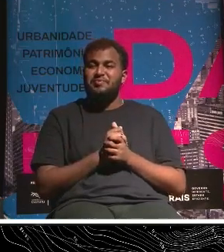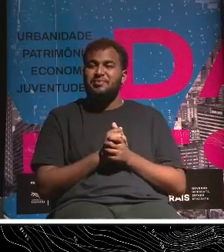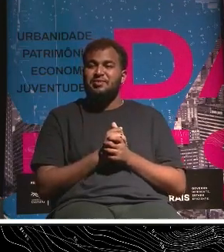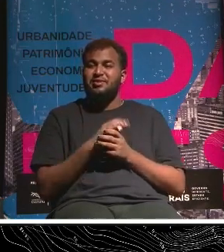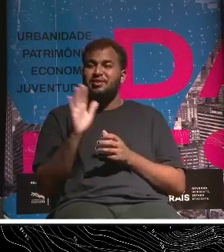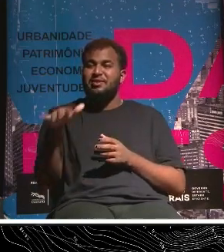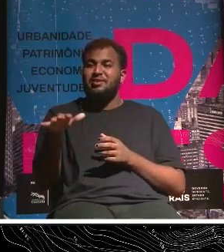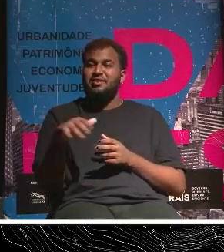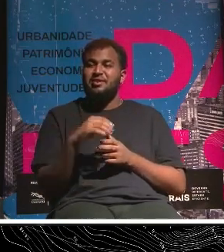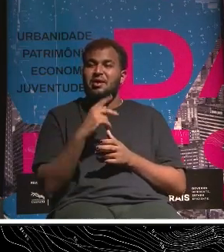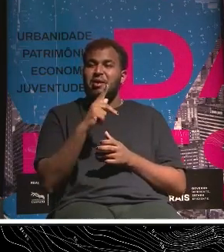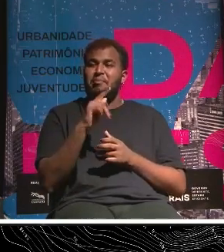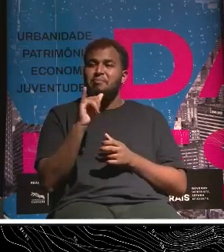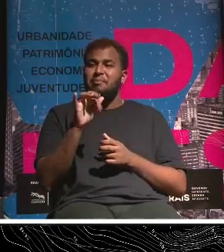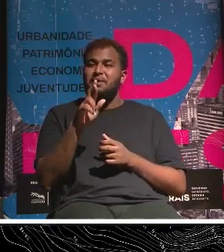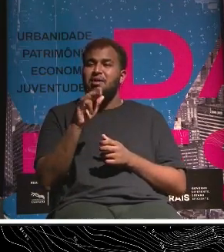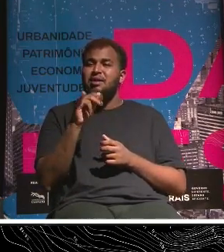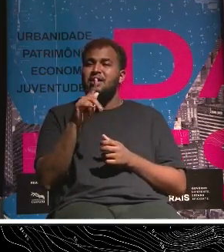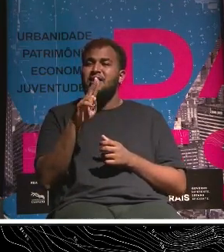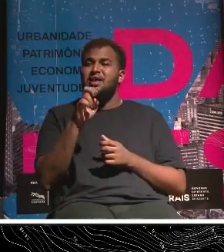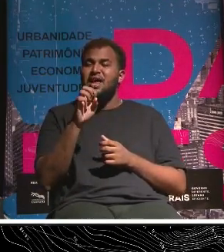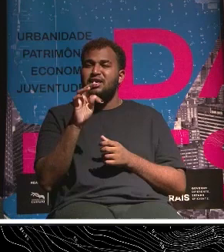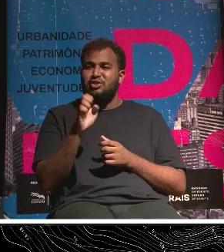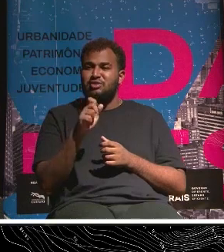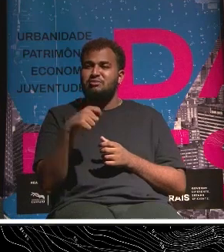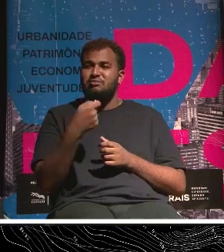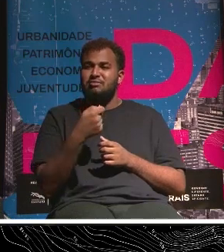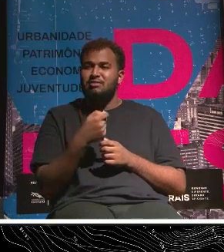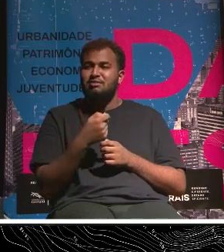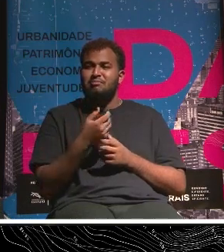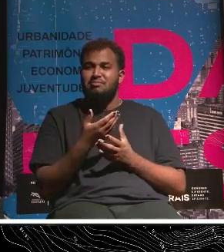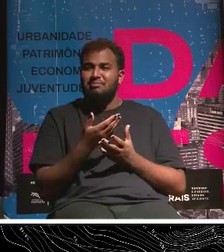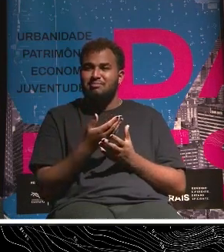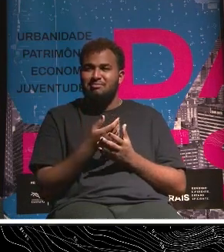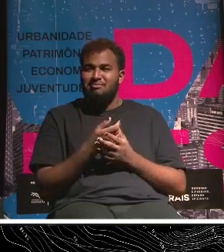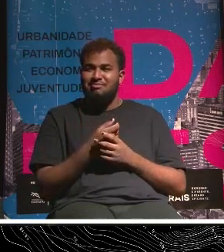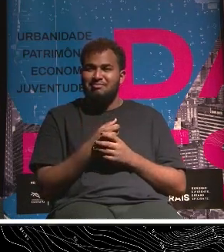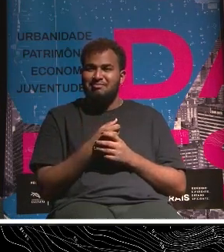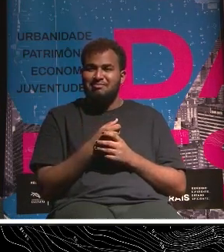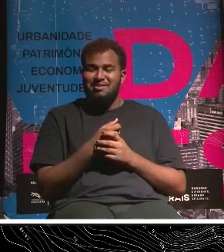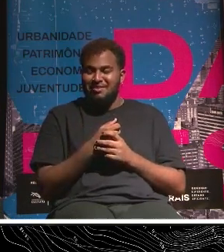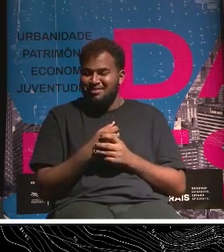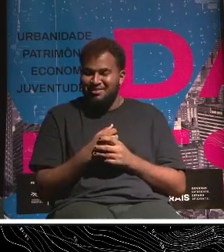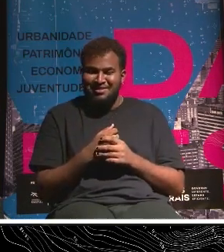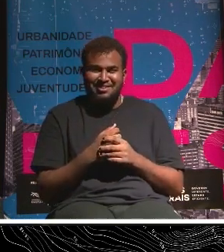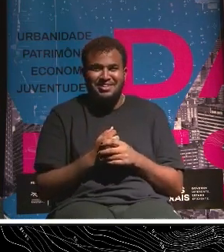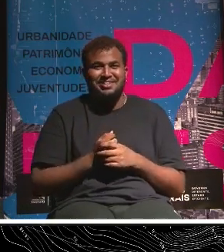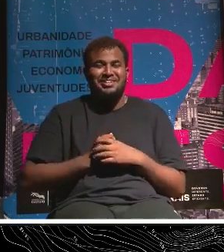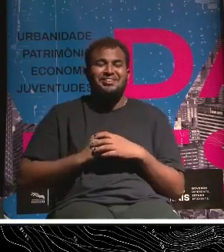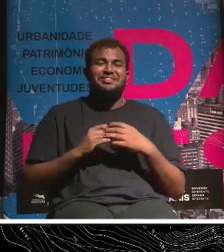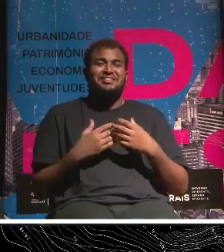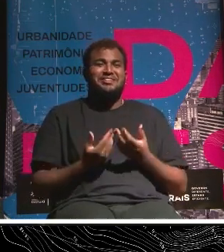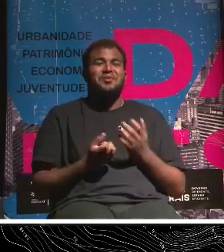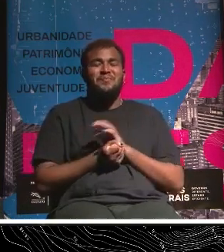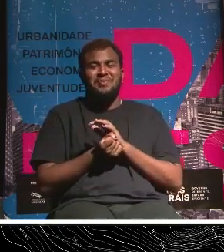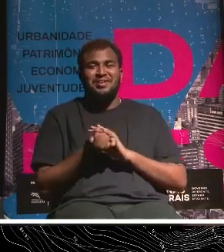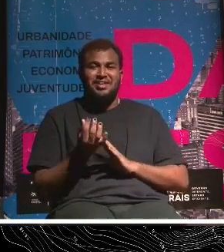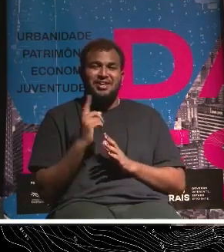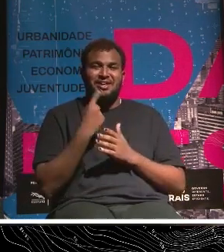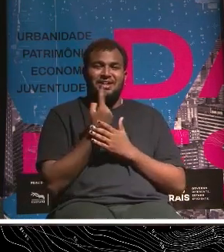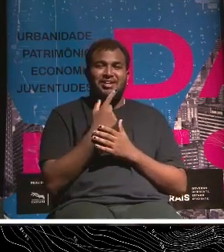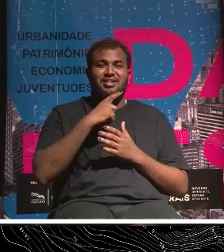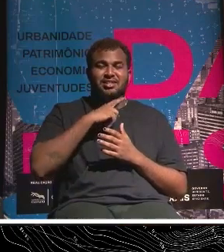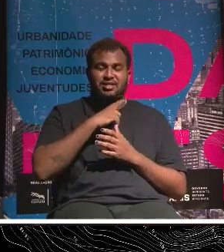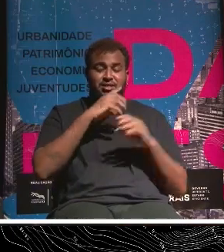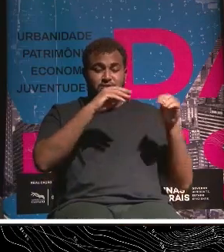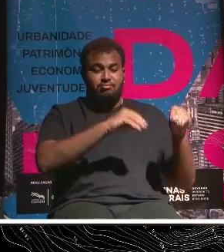lugar de fala e de escuta, eu fico muito feliz de poder estar aqui falando de economia, porque, por vezes, a gente é deslocado para